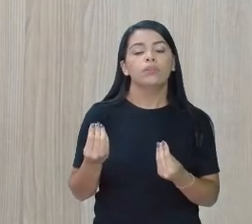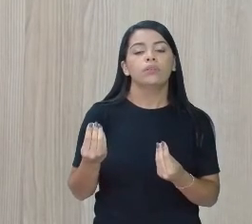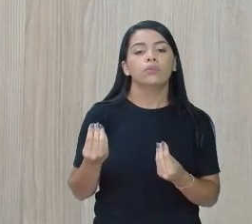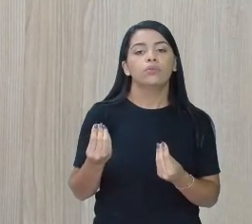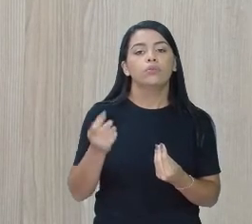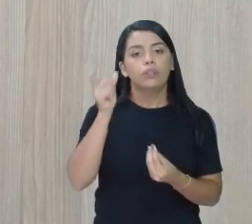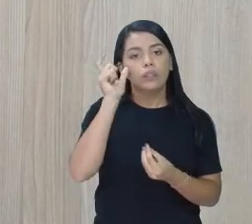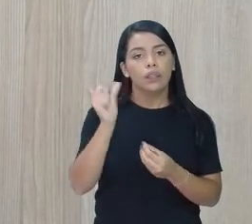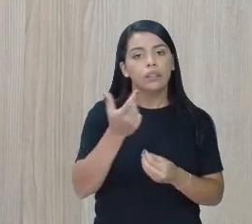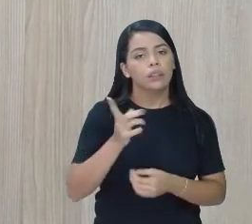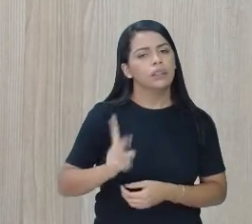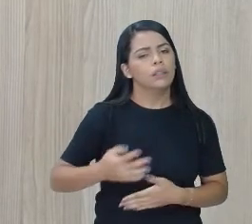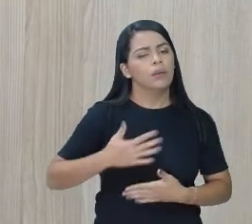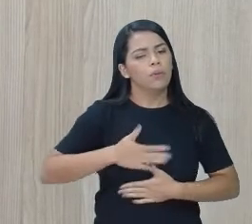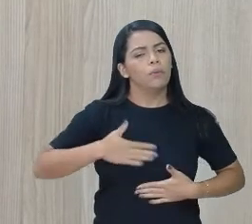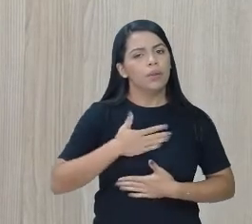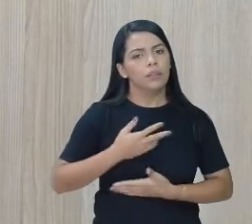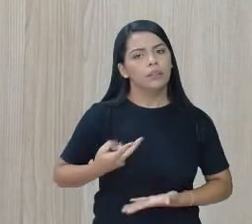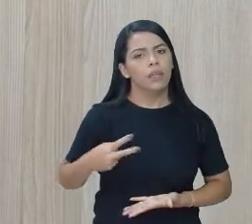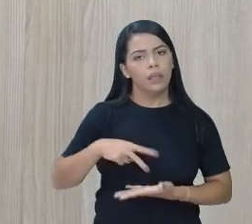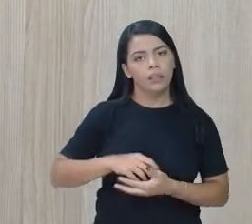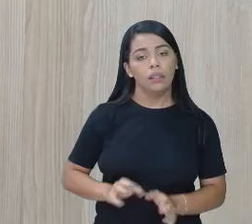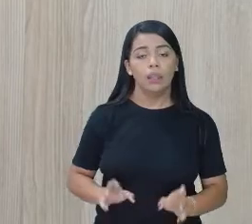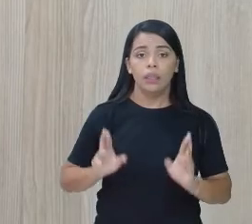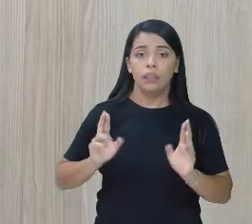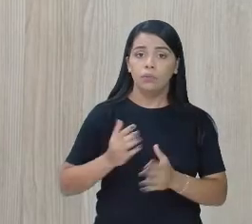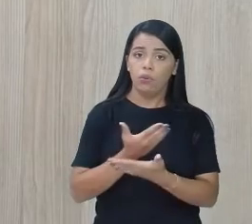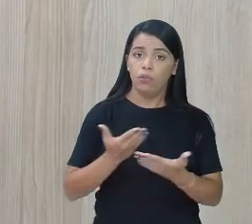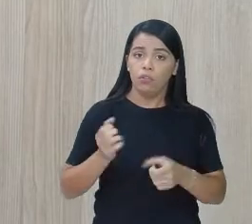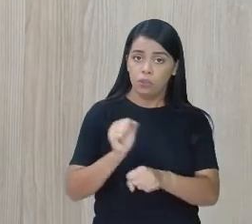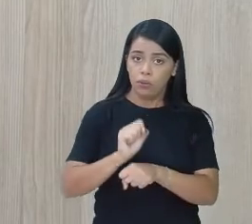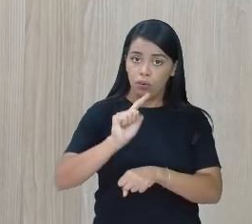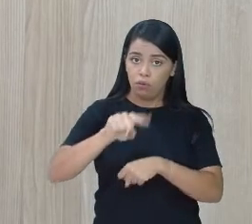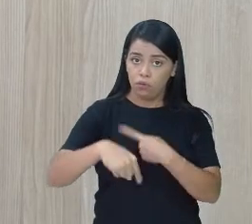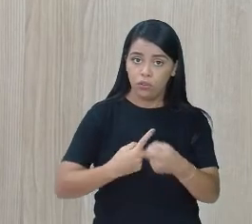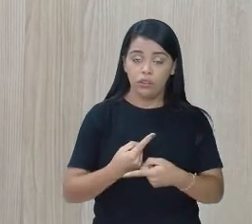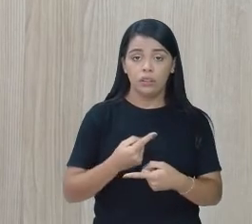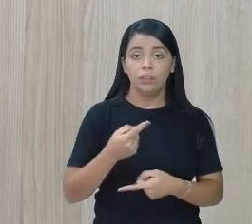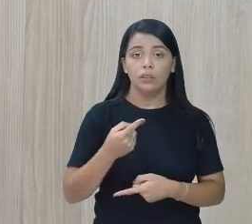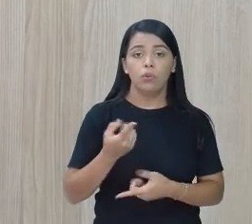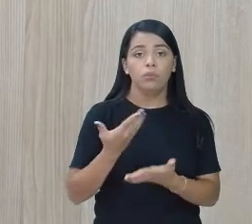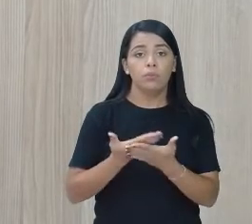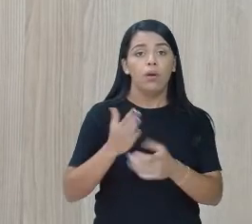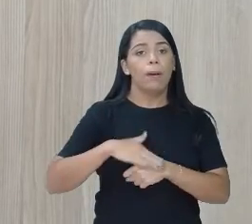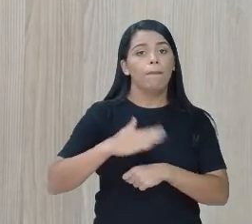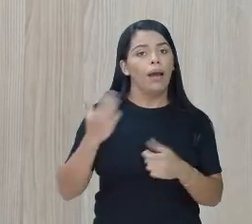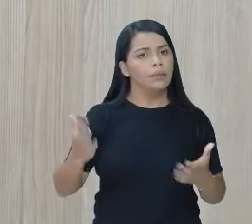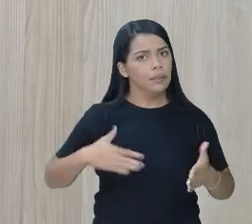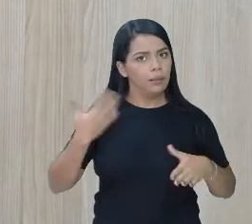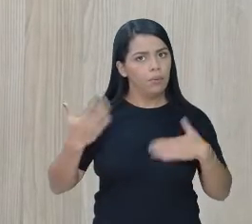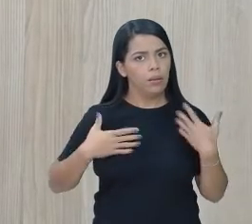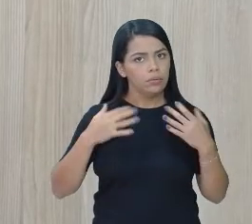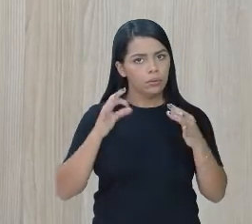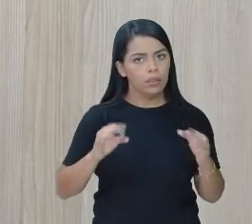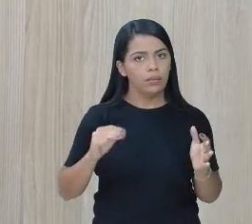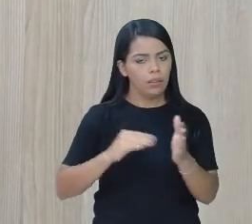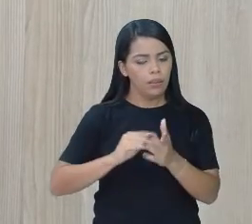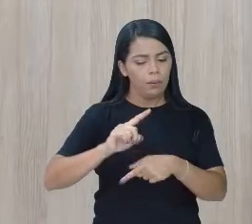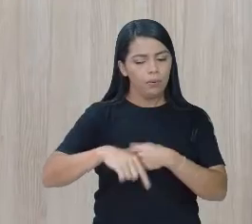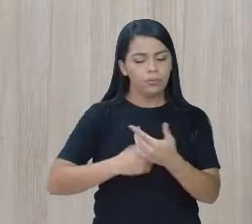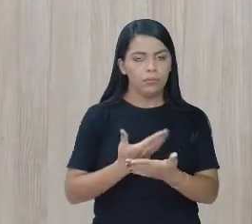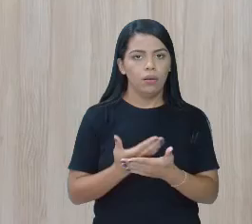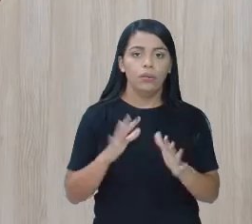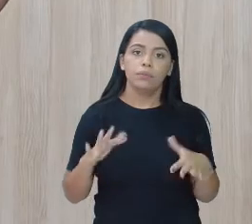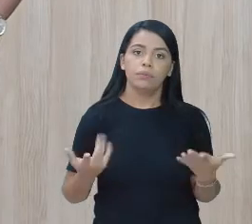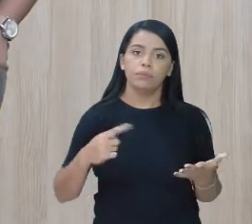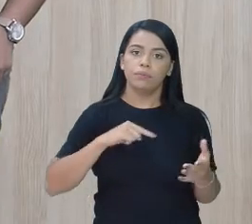estar aqui. Espero vê-los um pouco mais animados na próxima aula, tá certo? Um beijo enorme, até a próxima. Gente, para